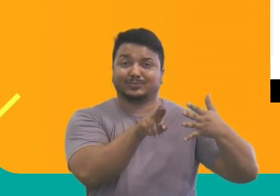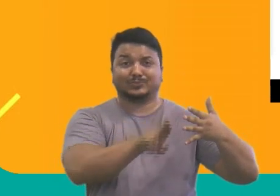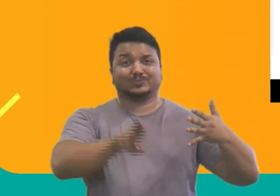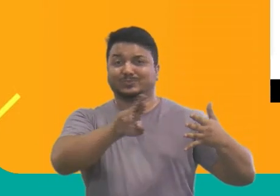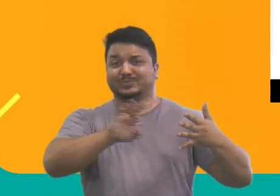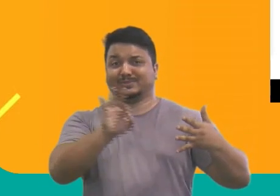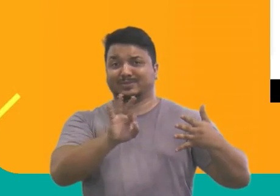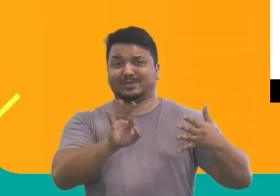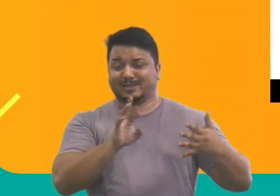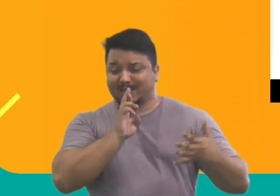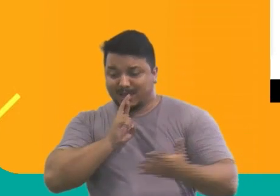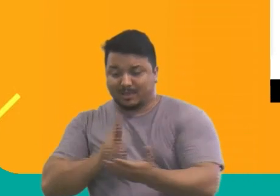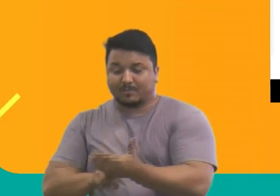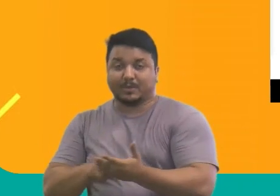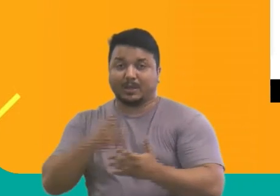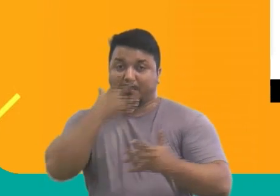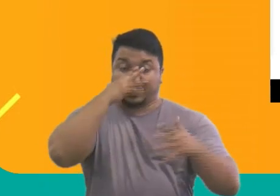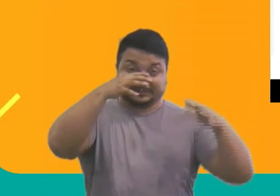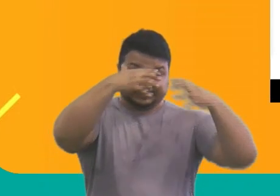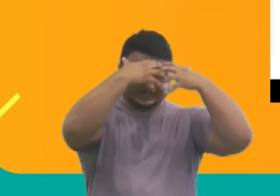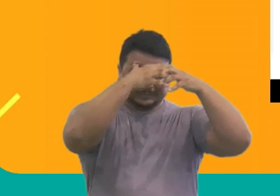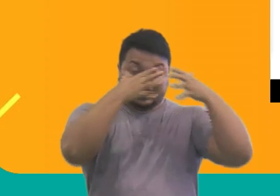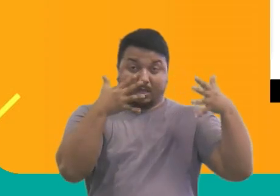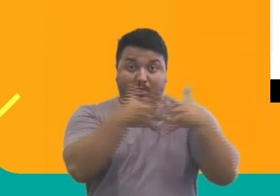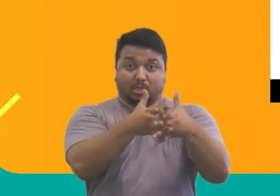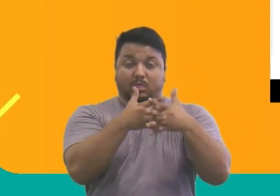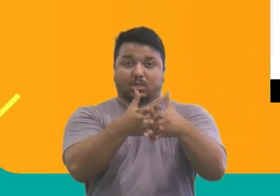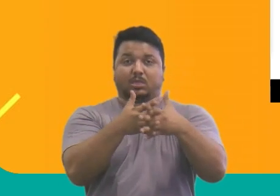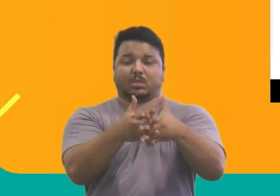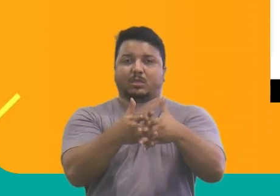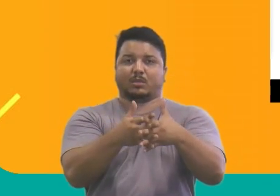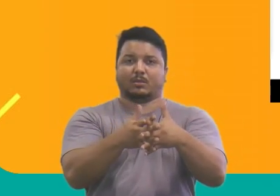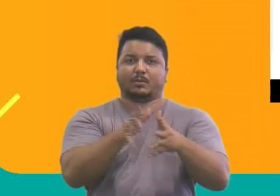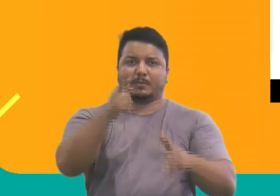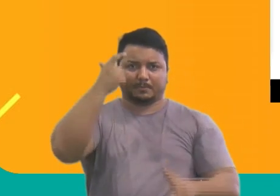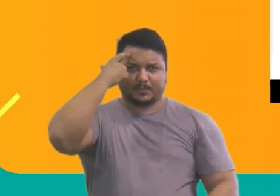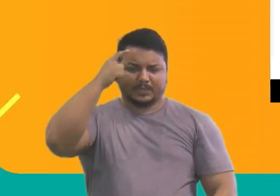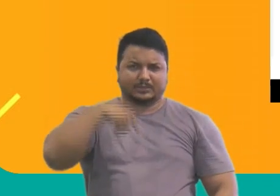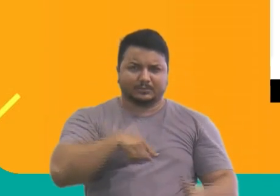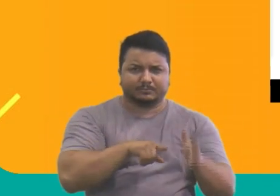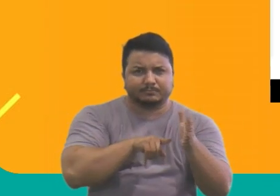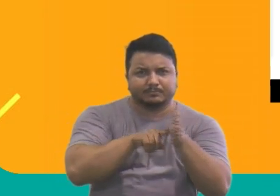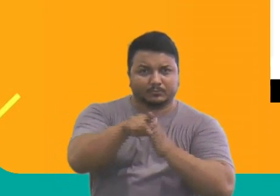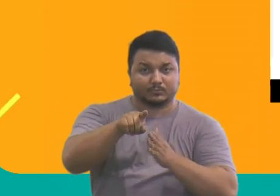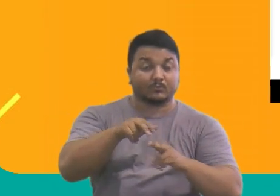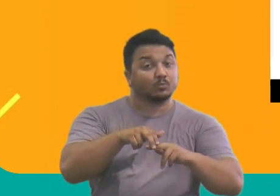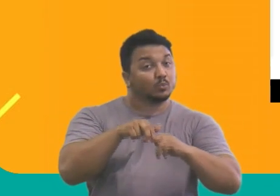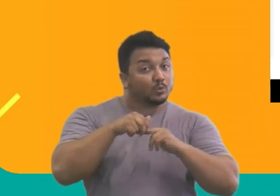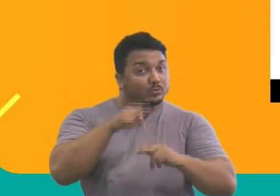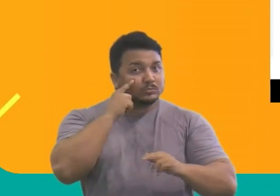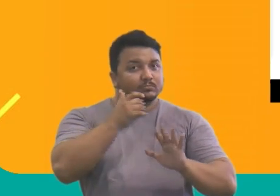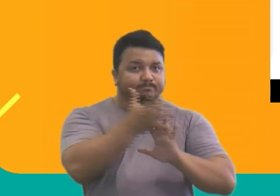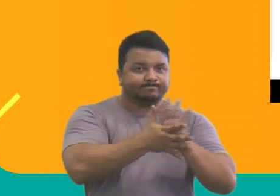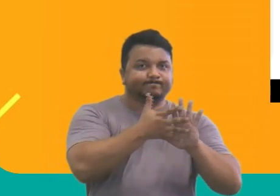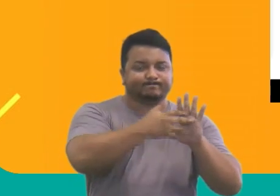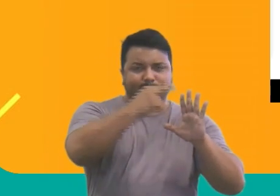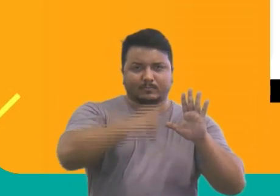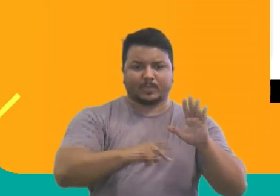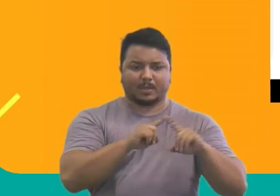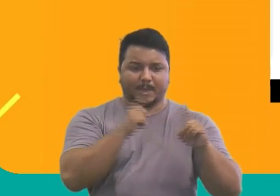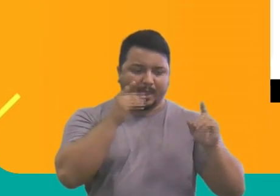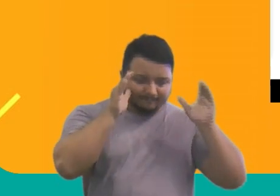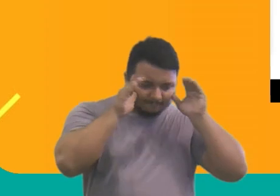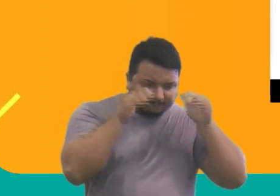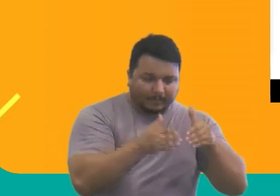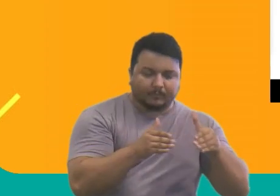para tentar deixar a sua cabeça meio que confusa antes de traçar a ideia da questão. Por isso que eu lhe disse, leia o texto, mas não se apegue